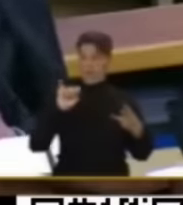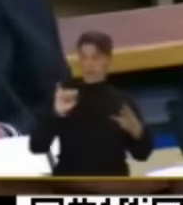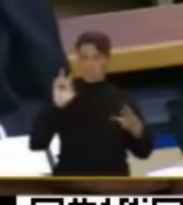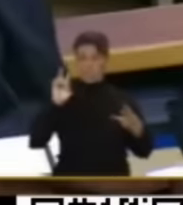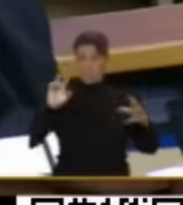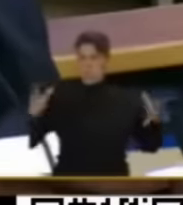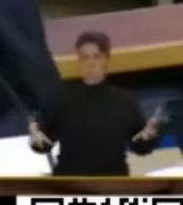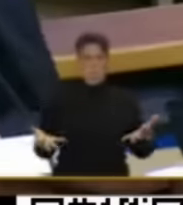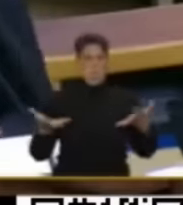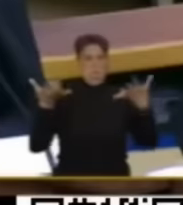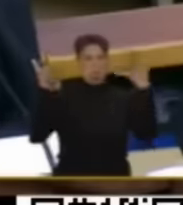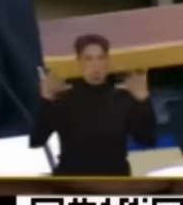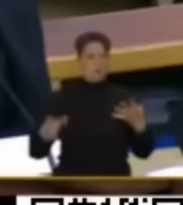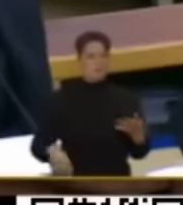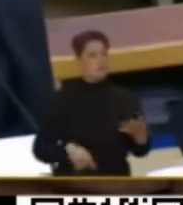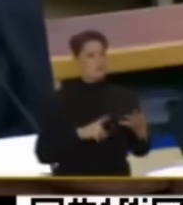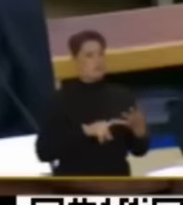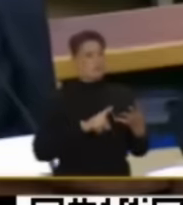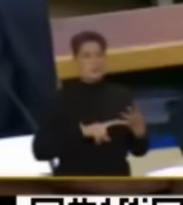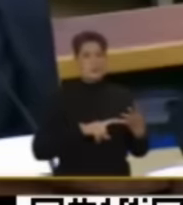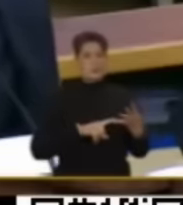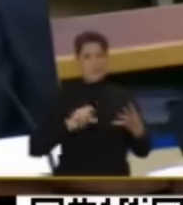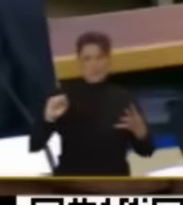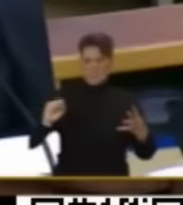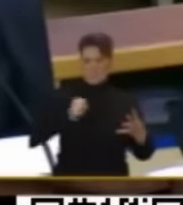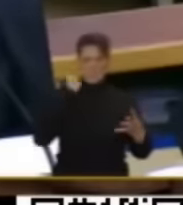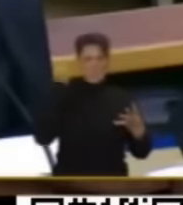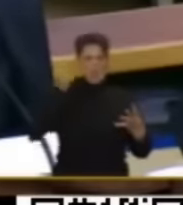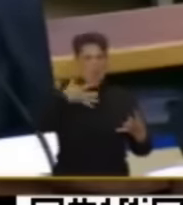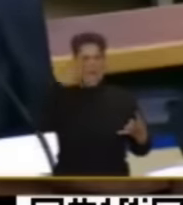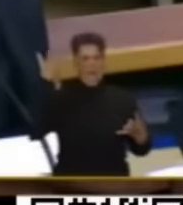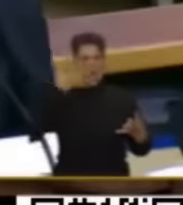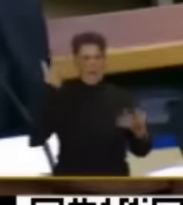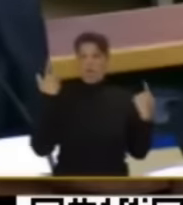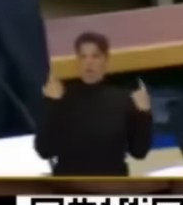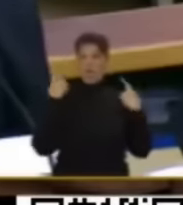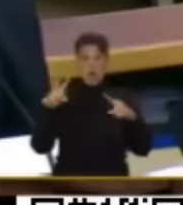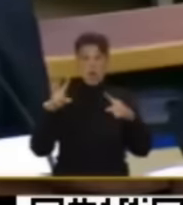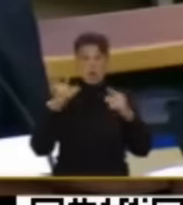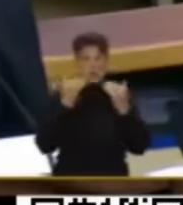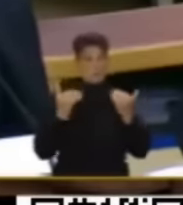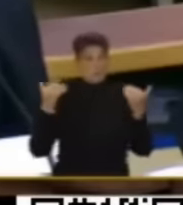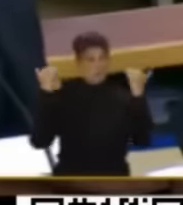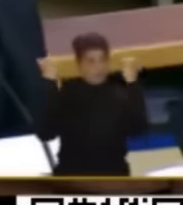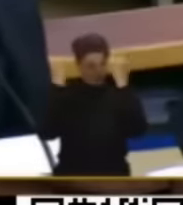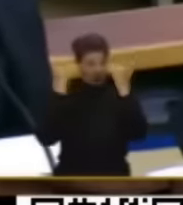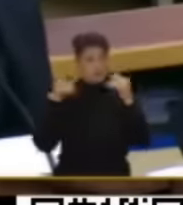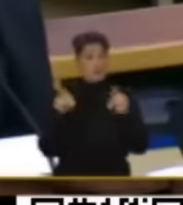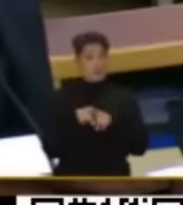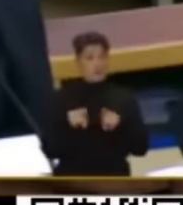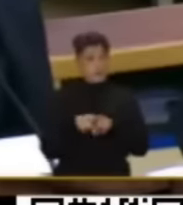de algoz, sempre com algum deboche, com algum sarcasmo, sempre com um sorriso